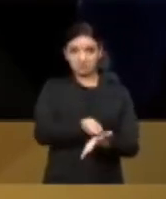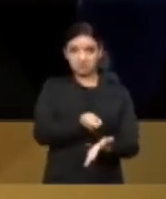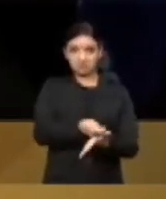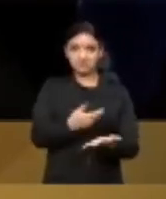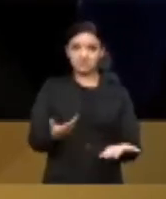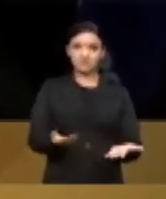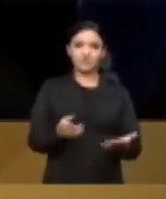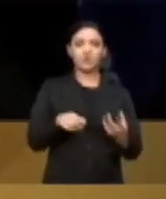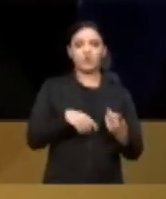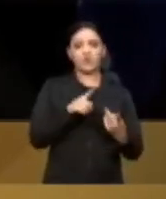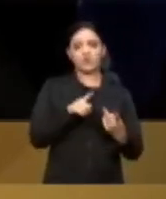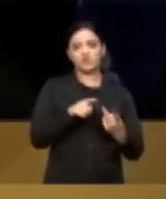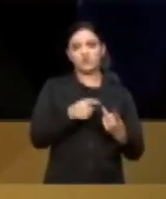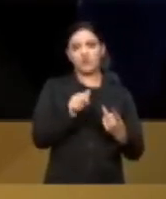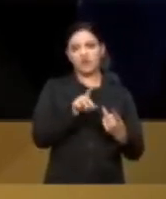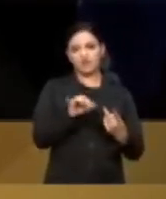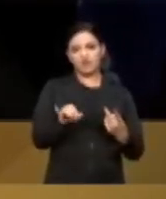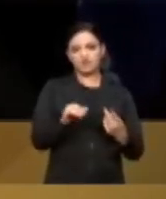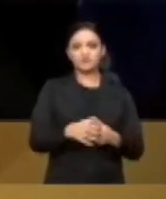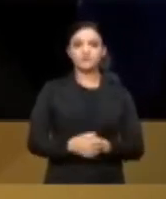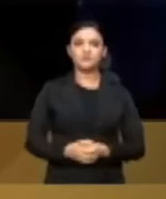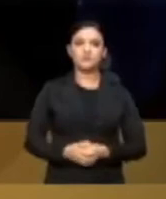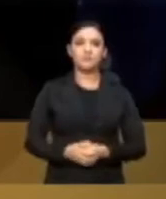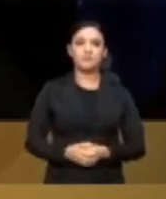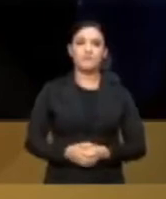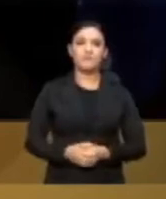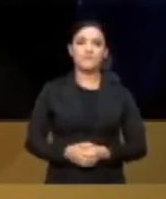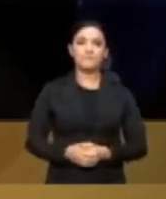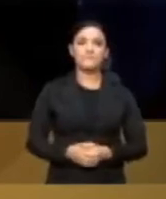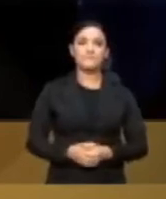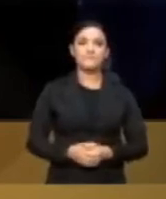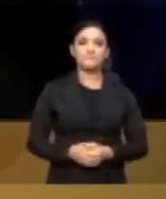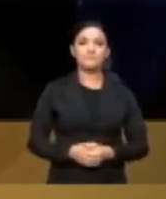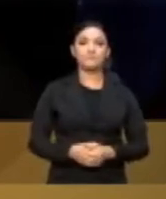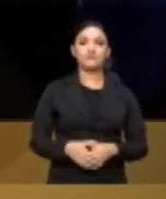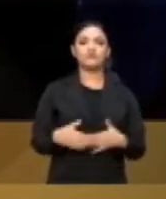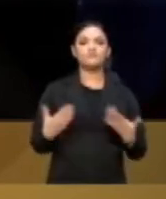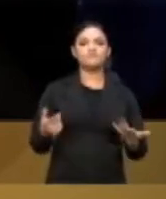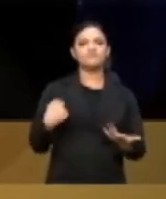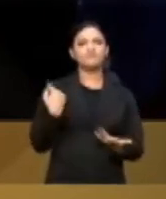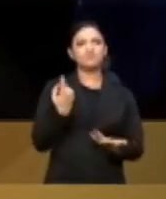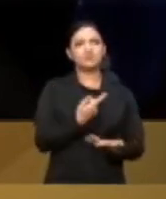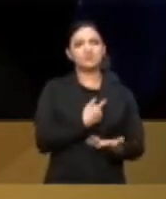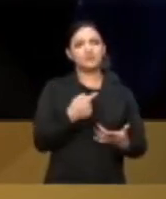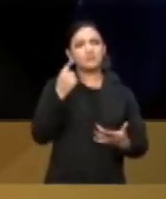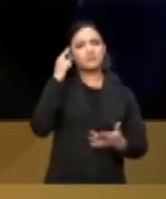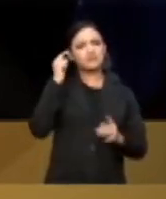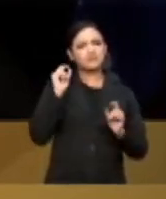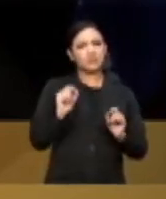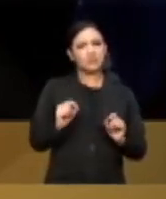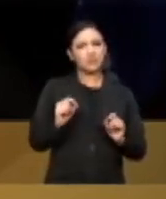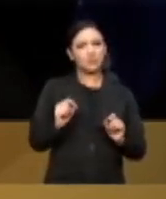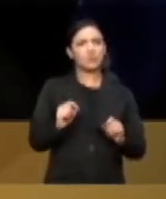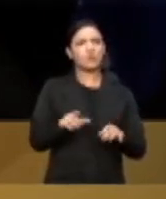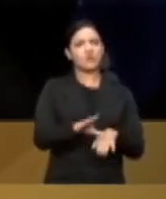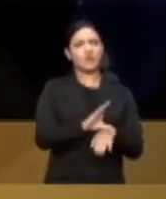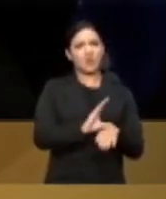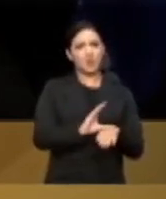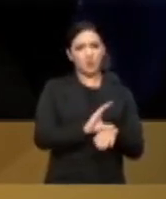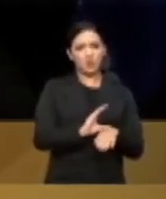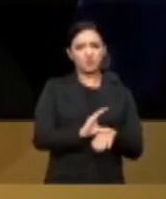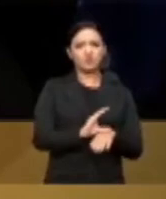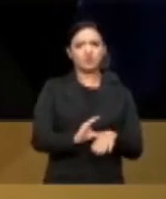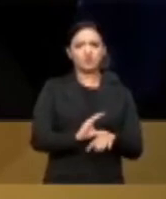objeto de uma das ADIs. Esta situação posta nos leva à consideração do modelo constitucional